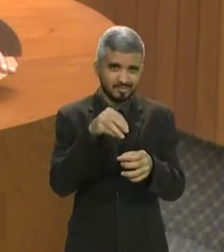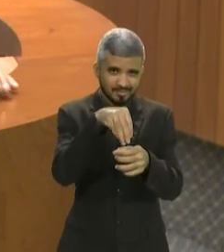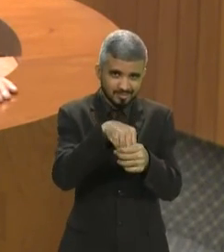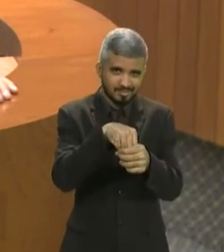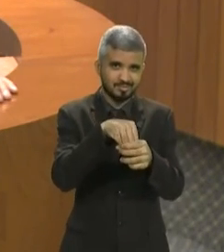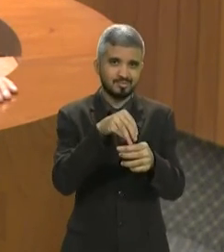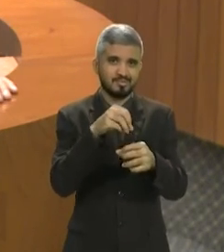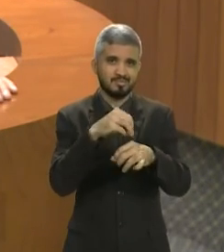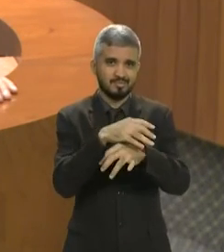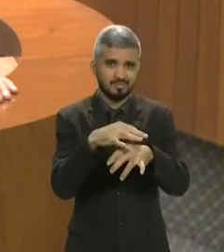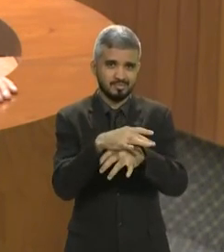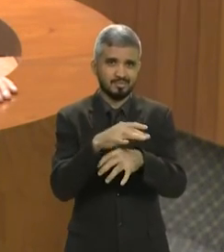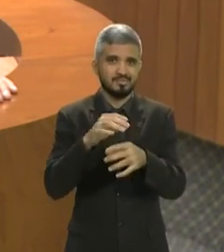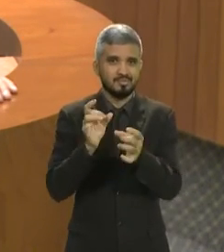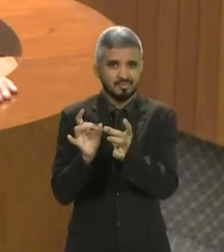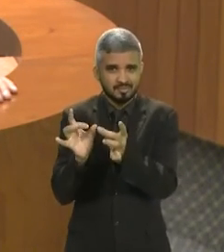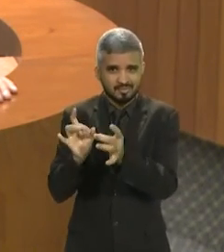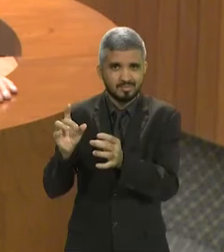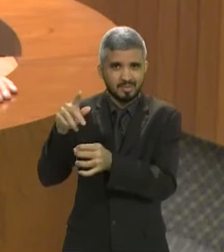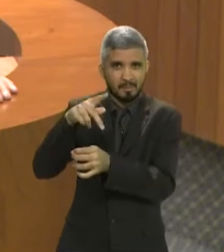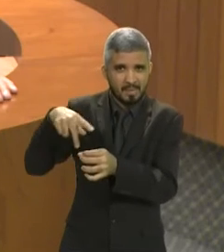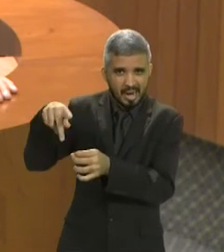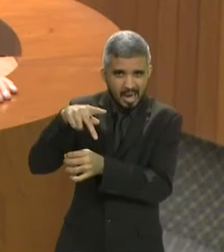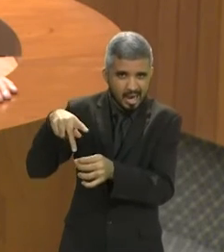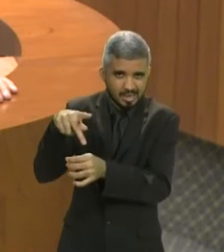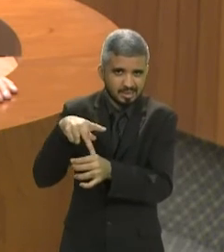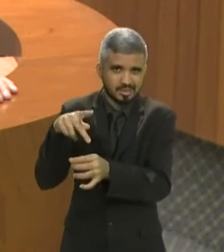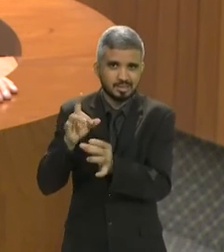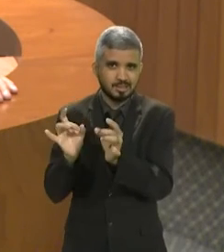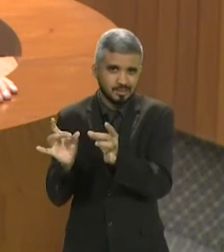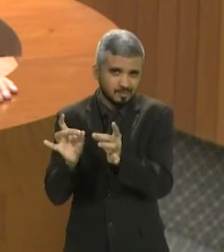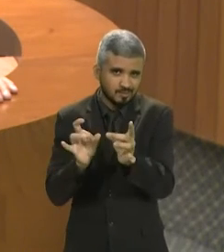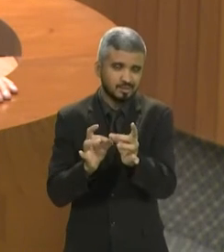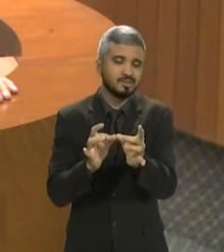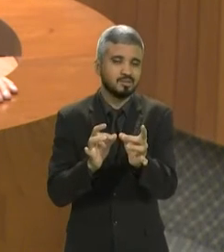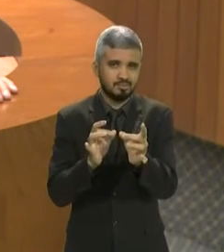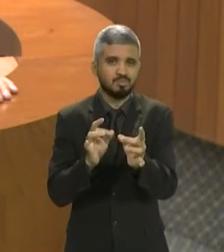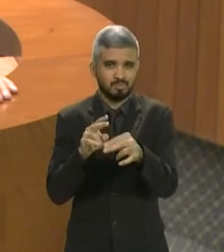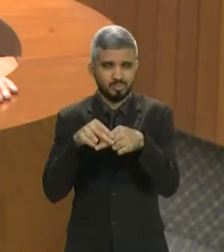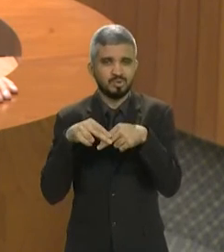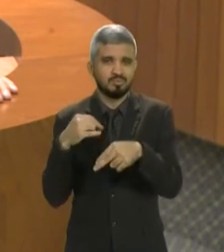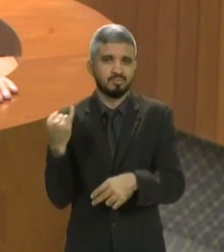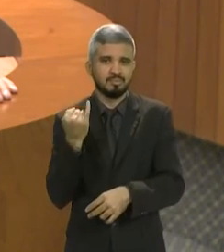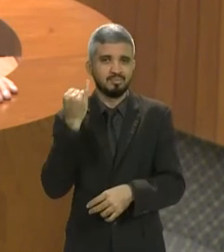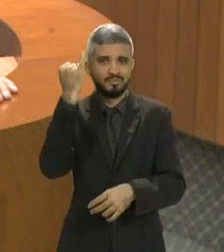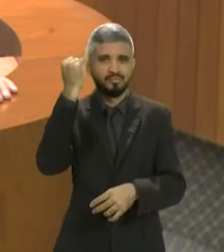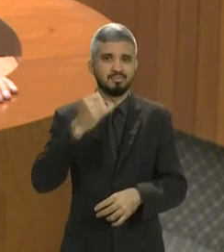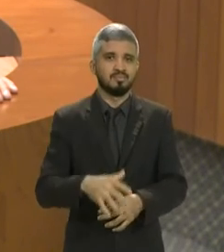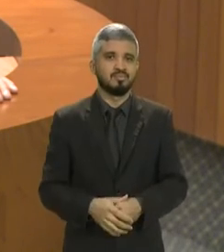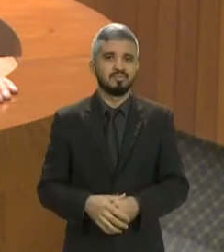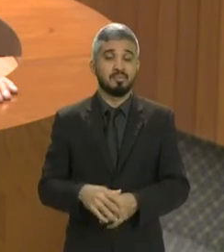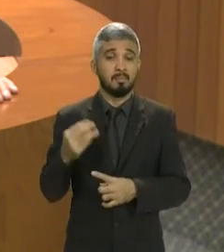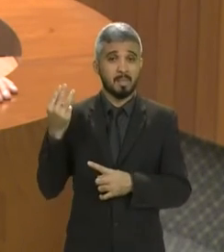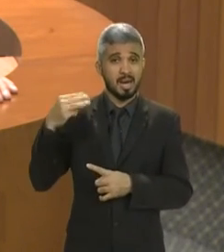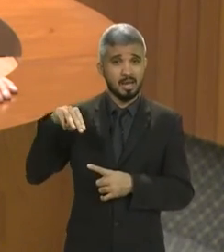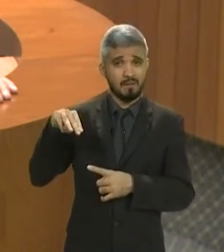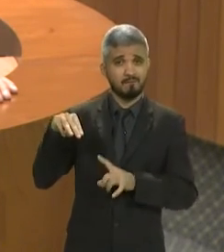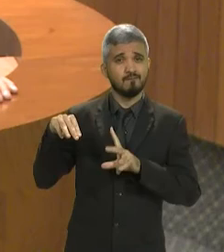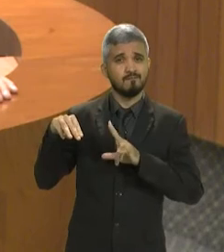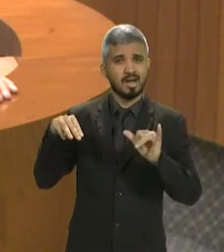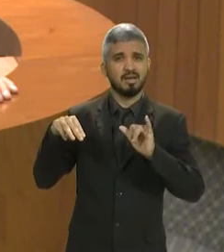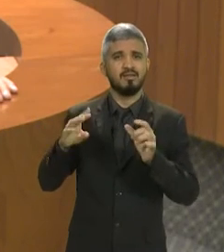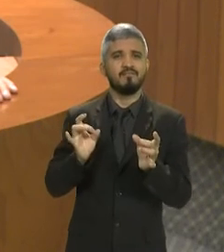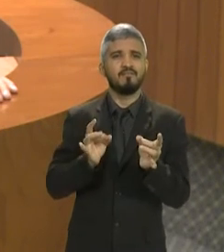nas suas praças e, acima de tudo, essa riqueza do Maranhão sendo difundida para